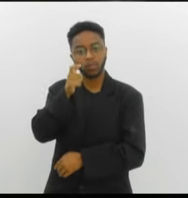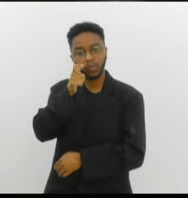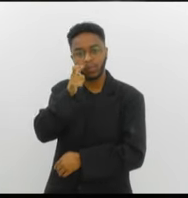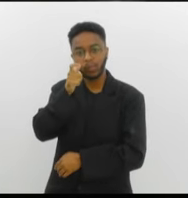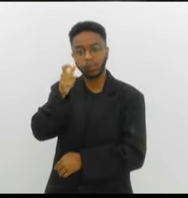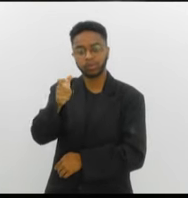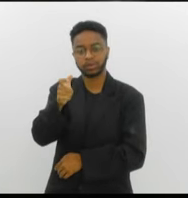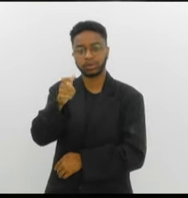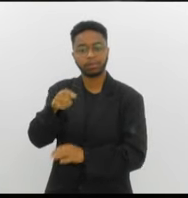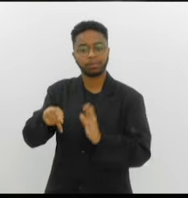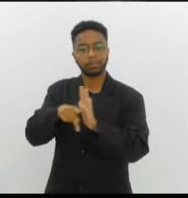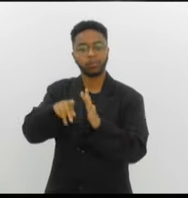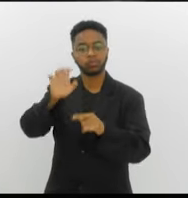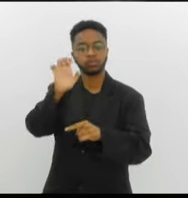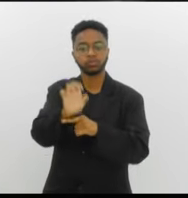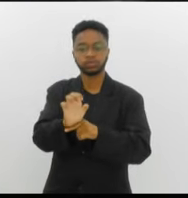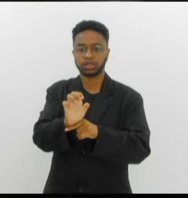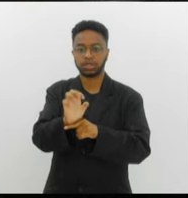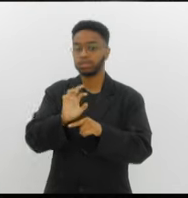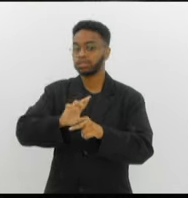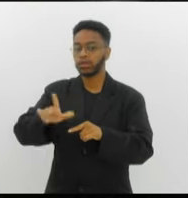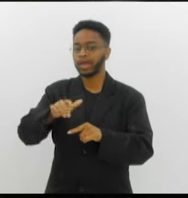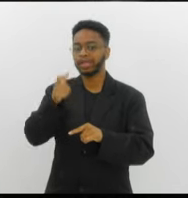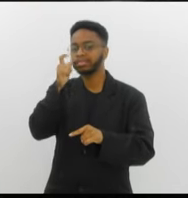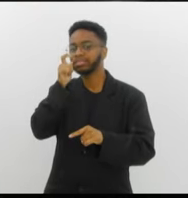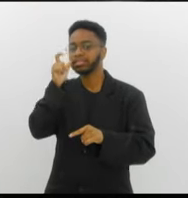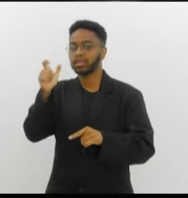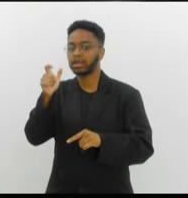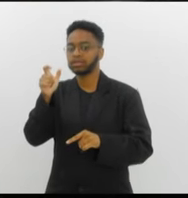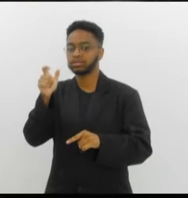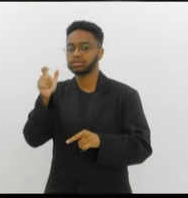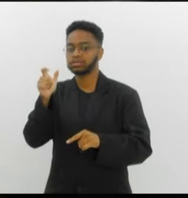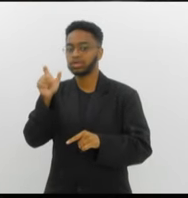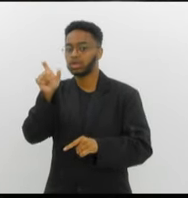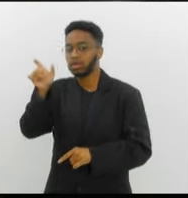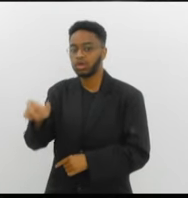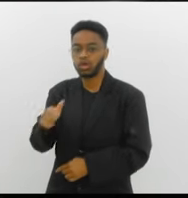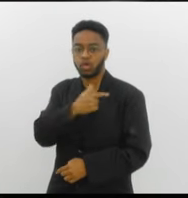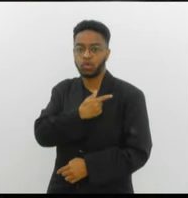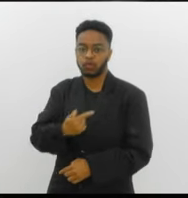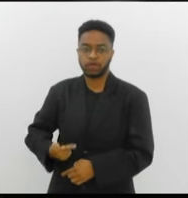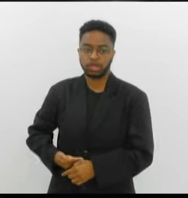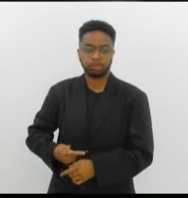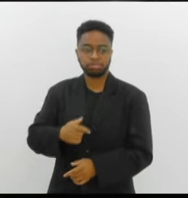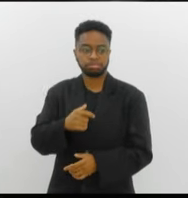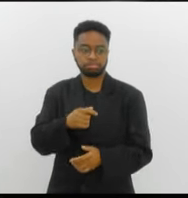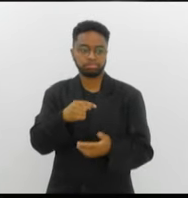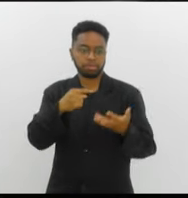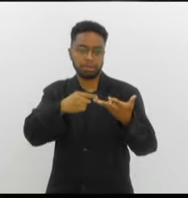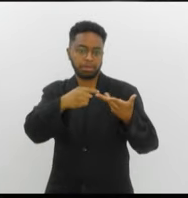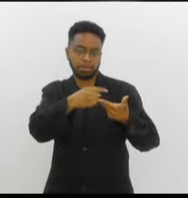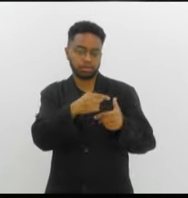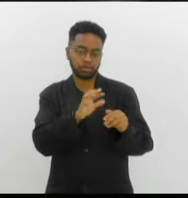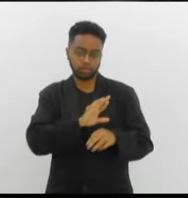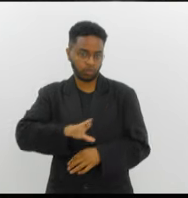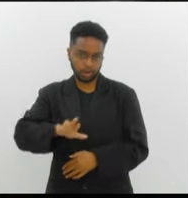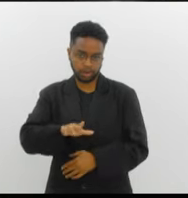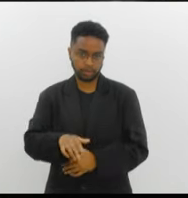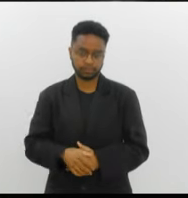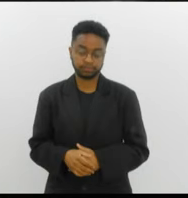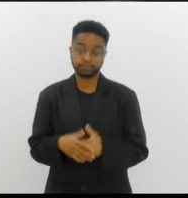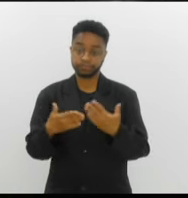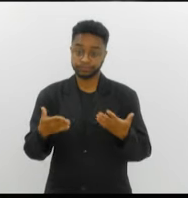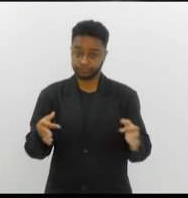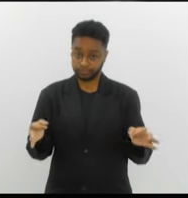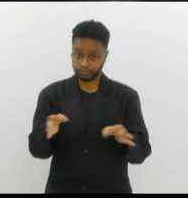interesses do Estado e não os interesses de um governo X, Y ou Z. Dito isso,